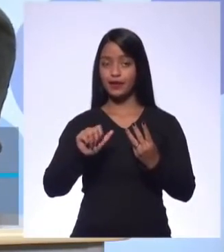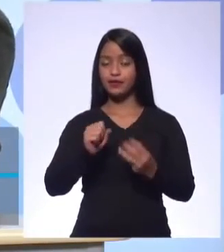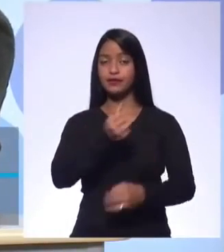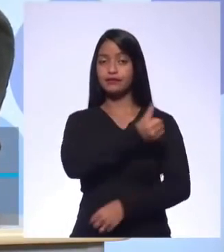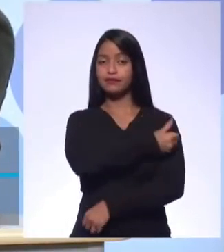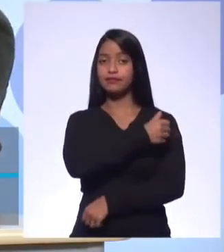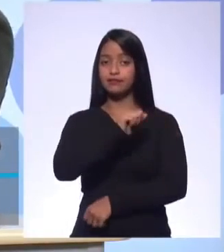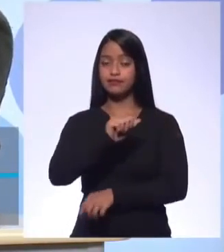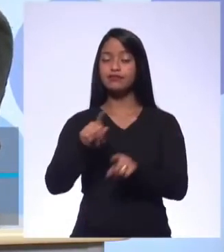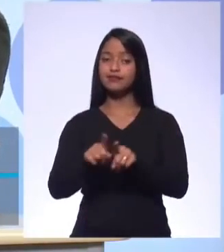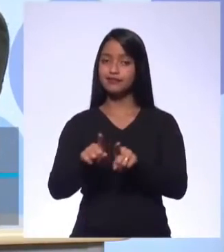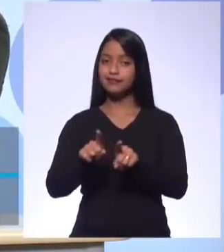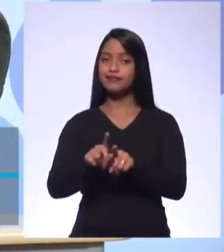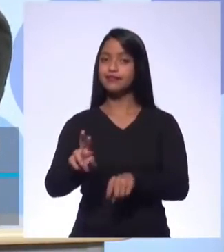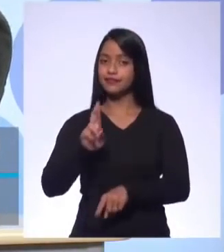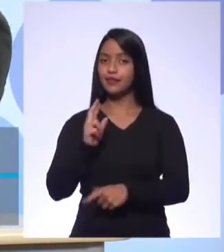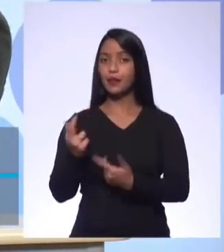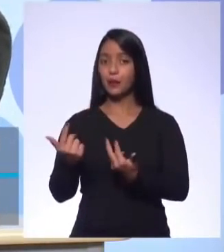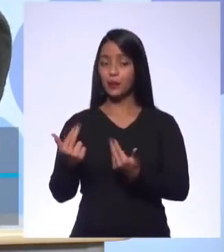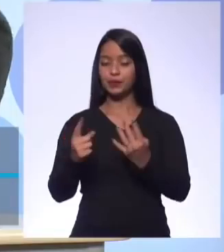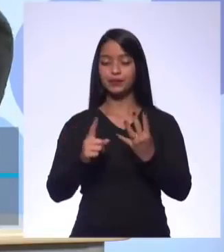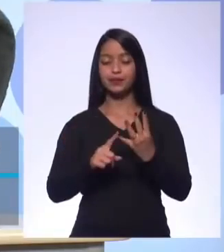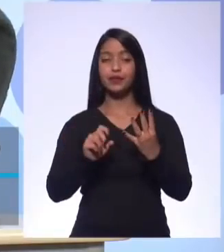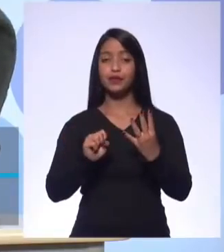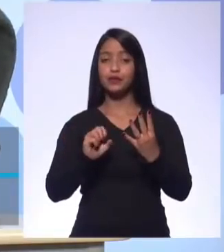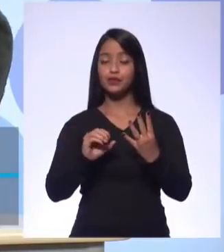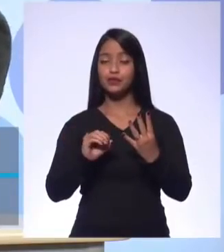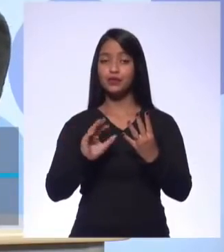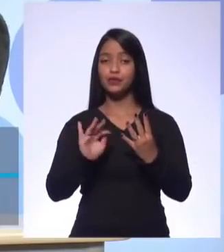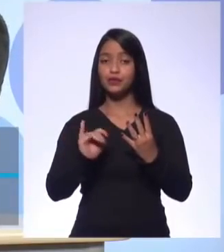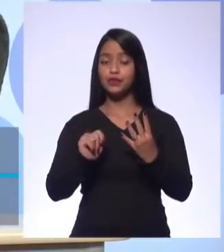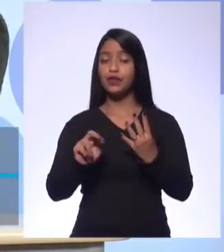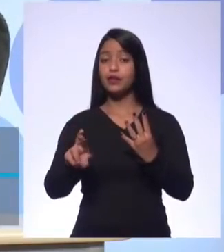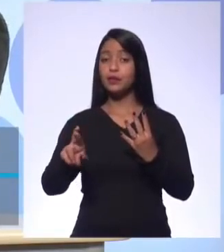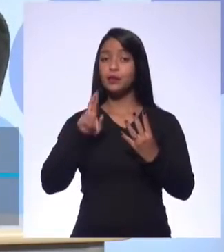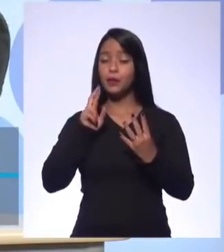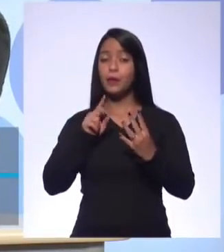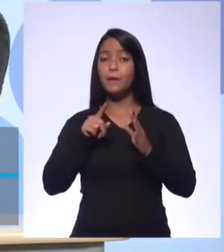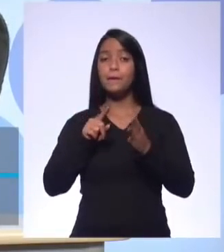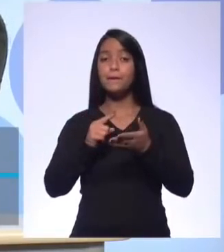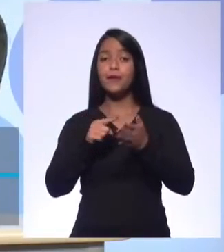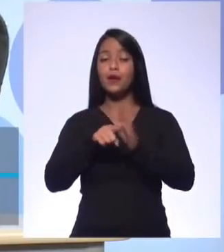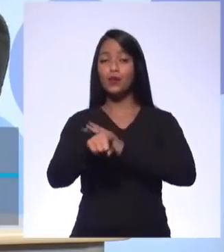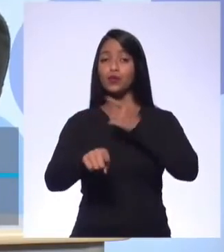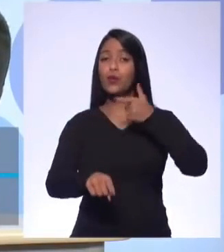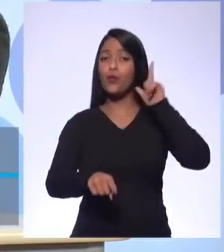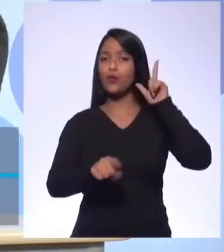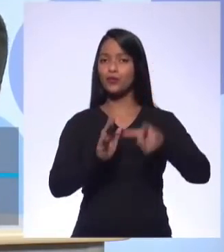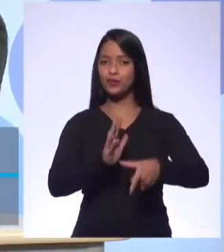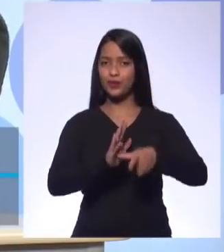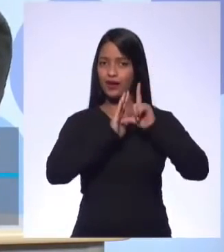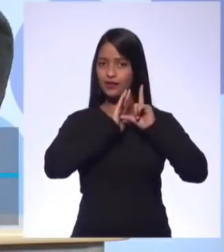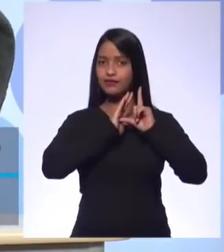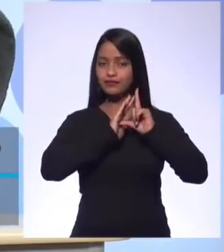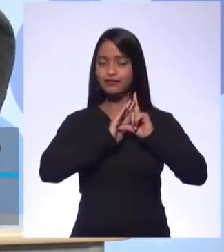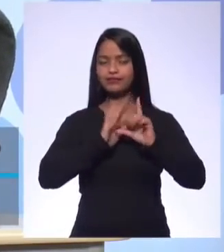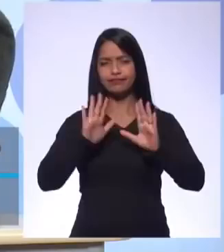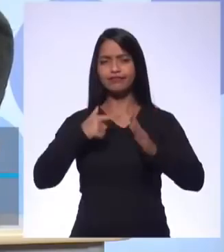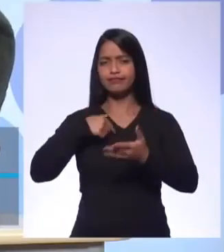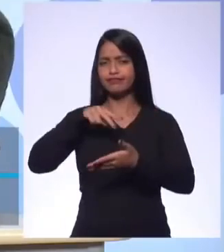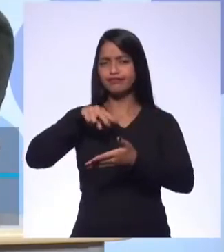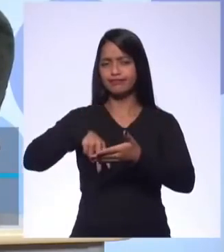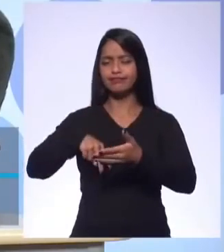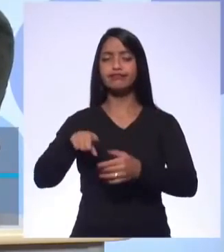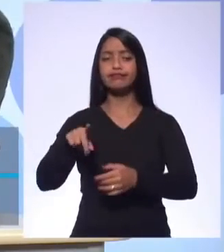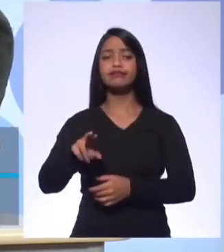A resposta, a aluna Sofia, ela colocou dos itens anteriores, mas não tem problema, ó, vou ler, tá? A aluna Sofia, aqui do professor Carlos, das respostas